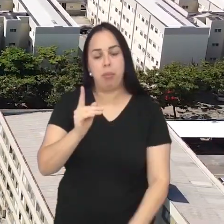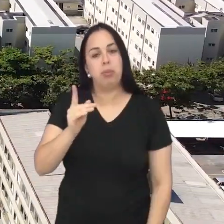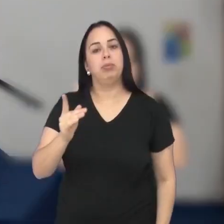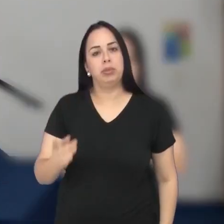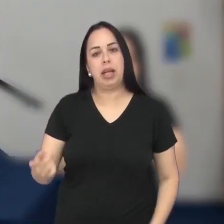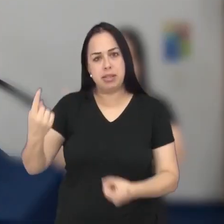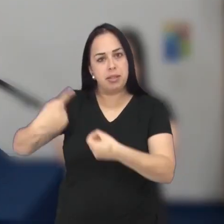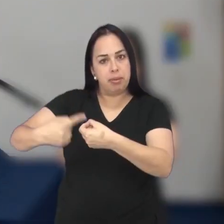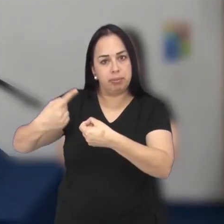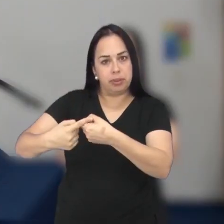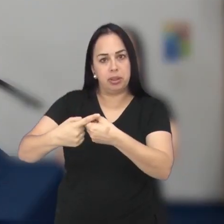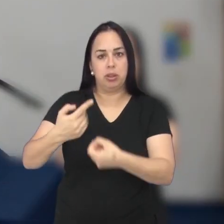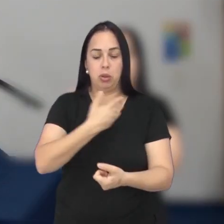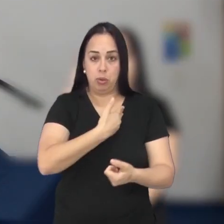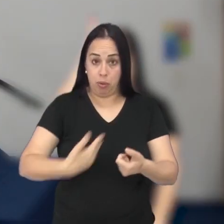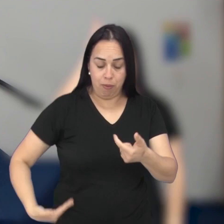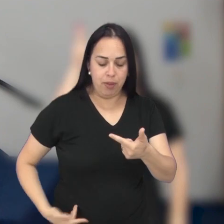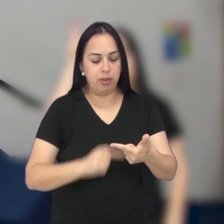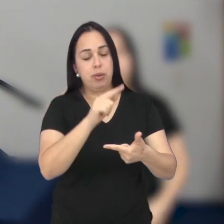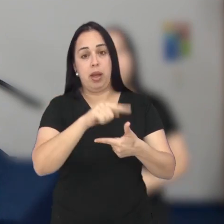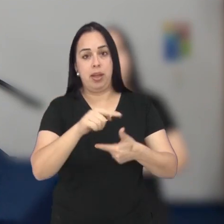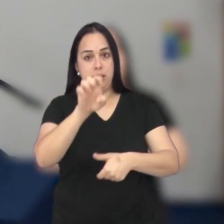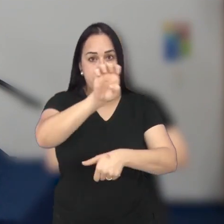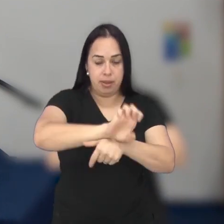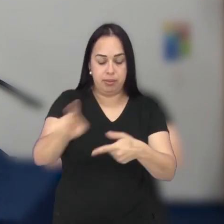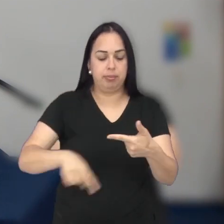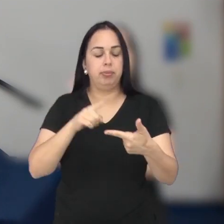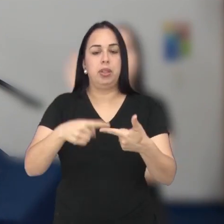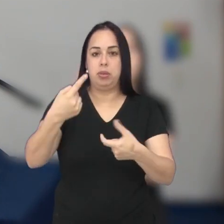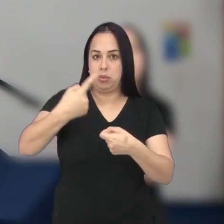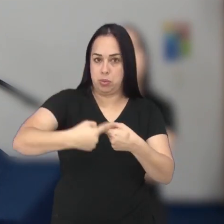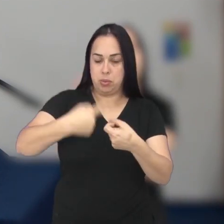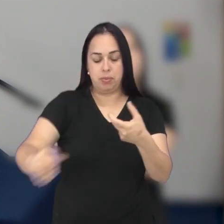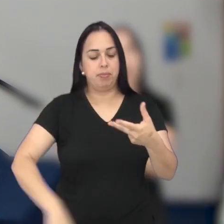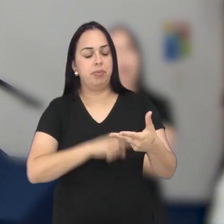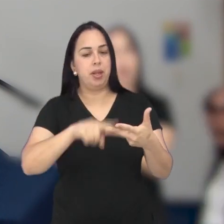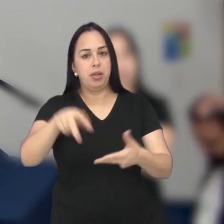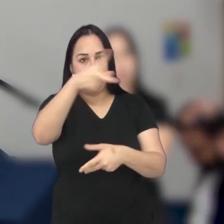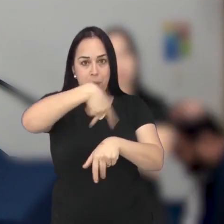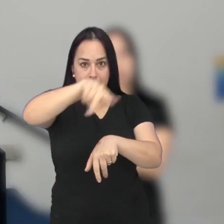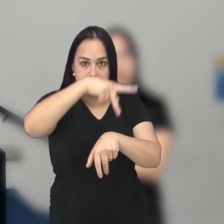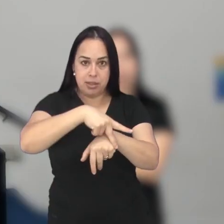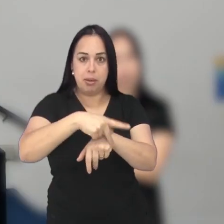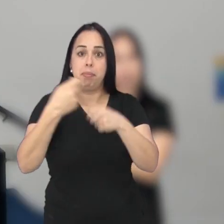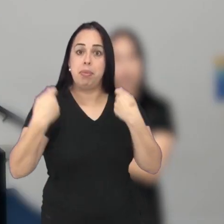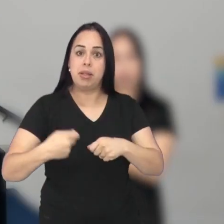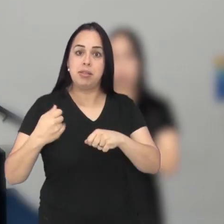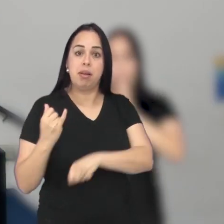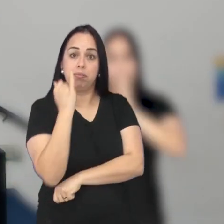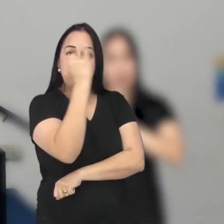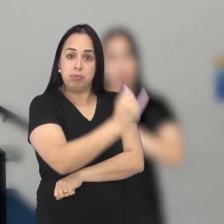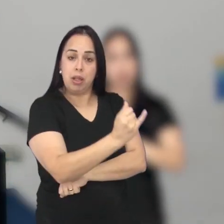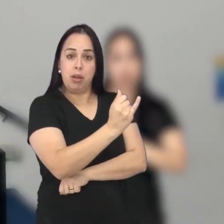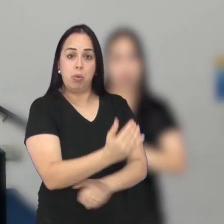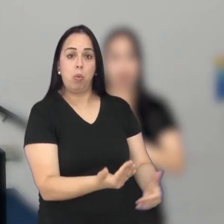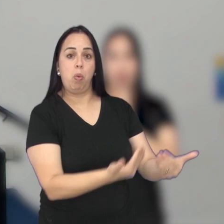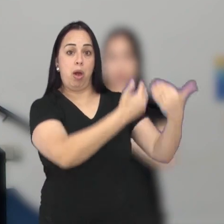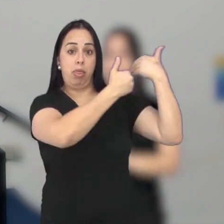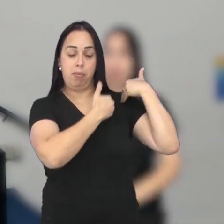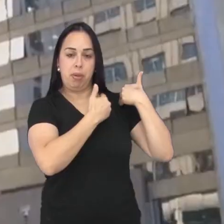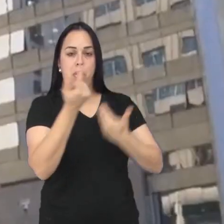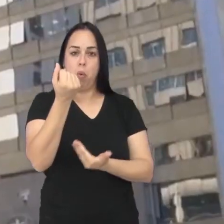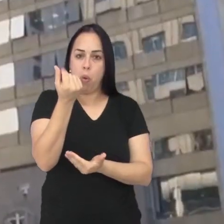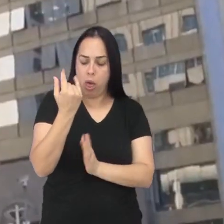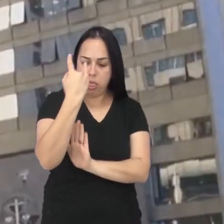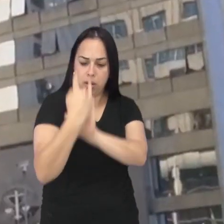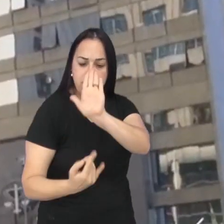pública. Governos das cidades, dos estados e do país devem prestar contas ao fim de cada mandato para o órgão